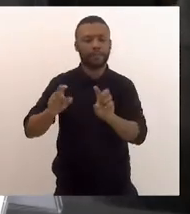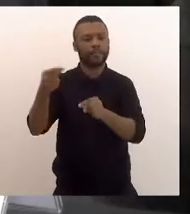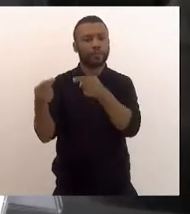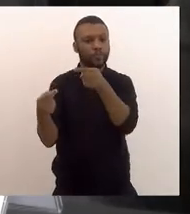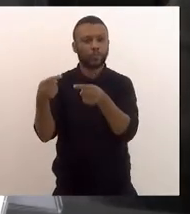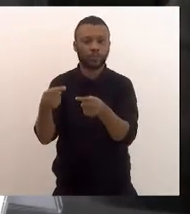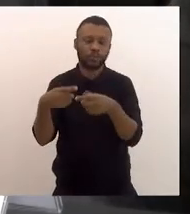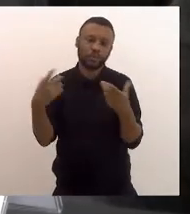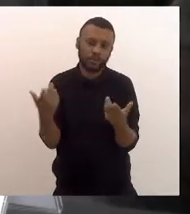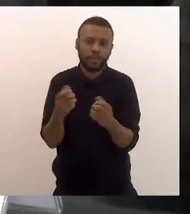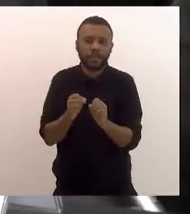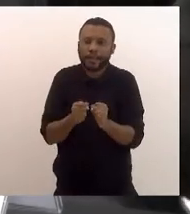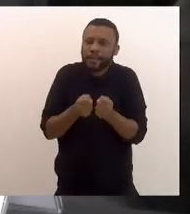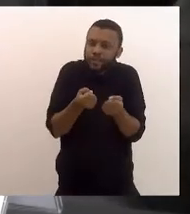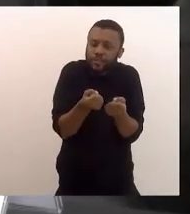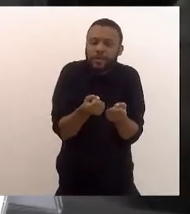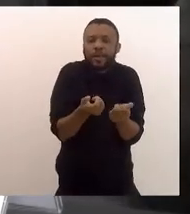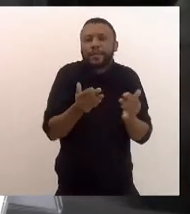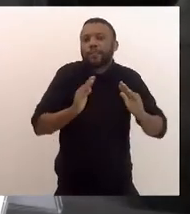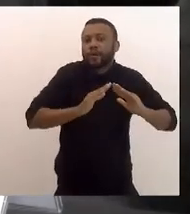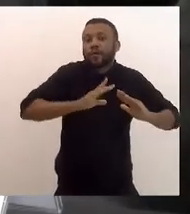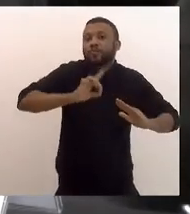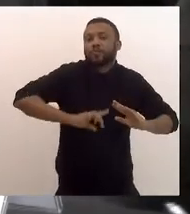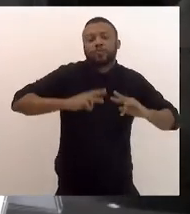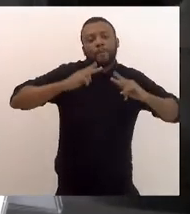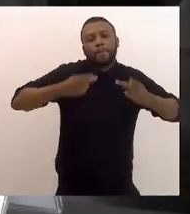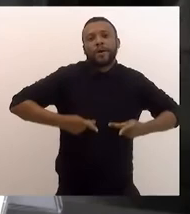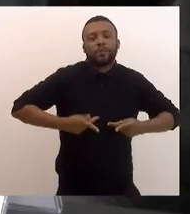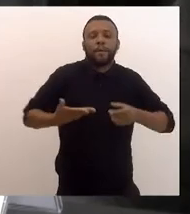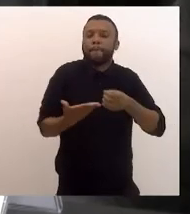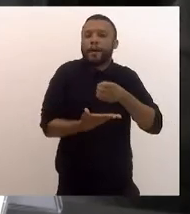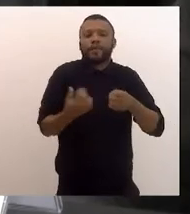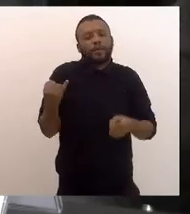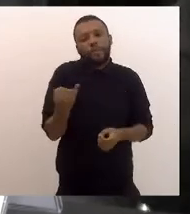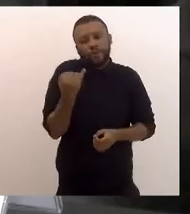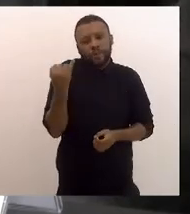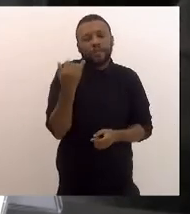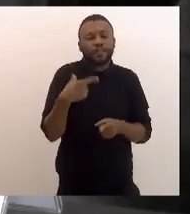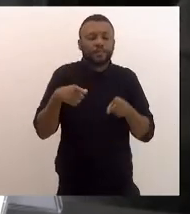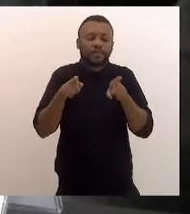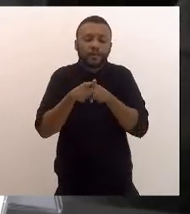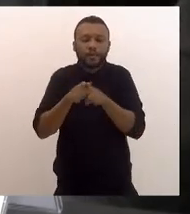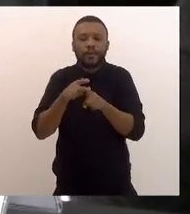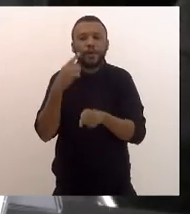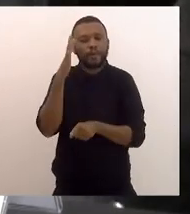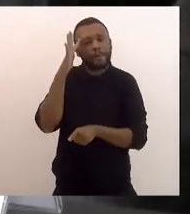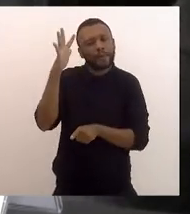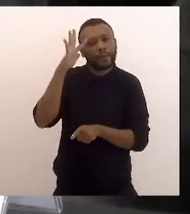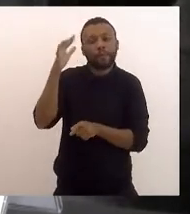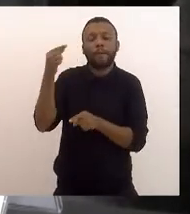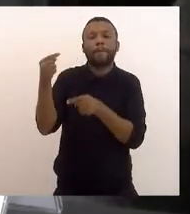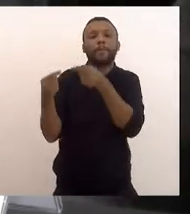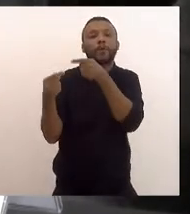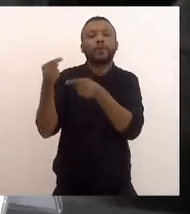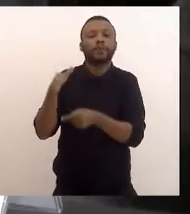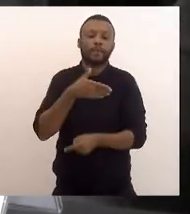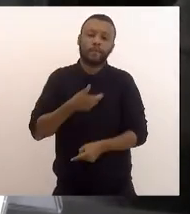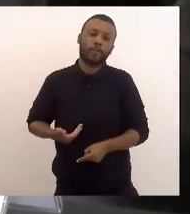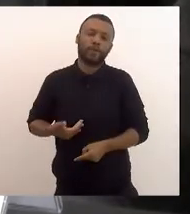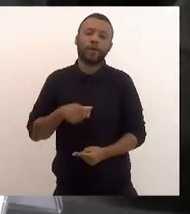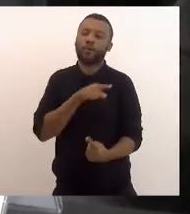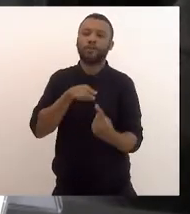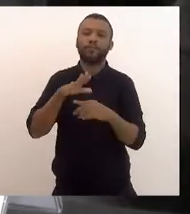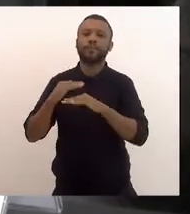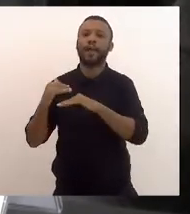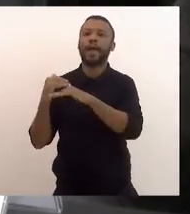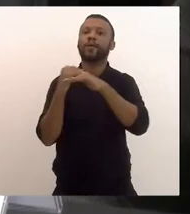da garantia da moradia que é um direito humano elementar mas também pensamos políticas públicas de Equidade né então